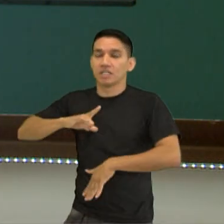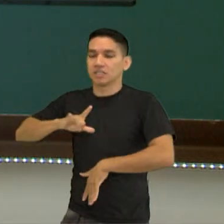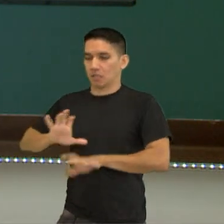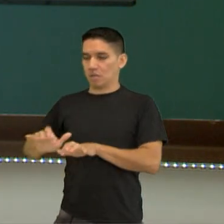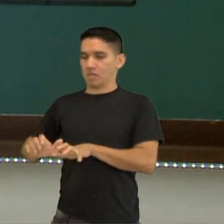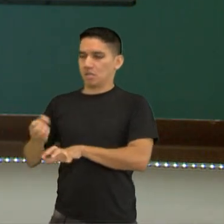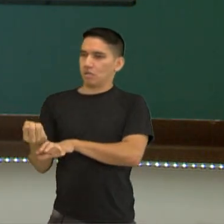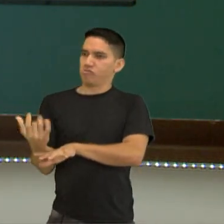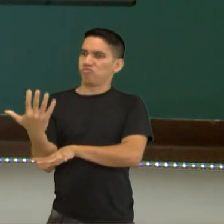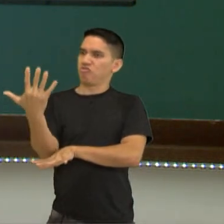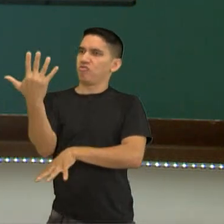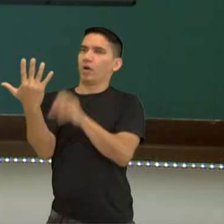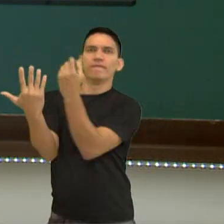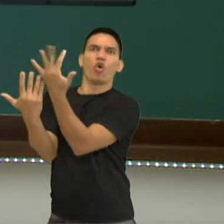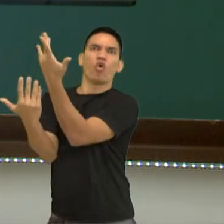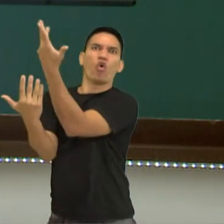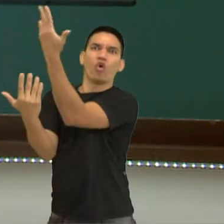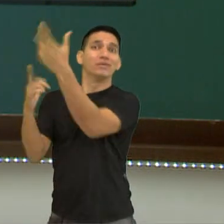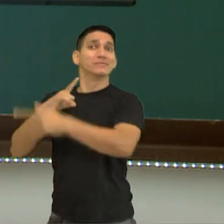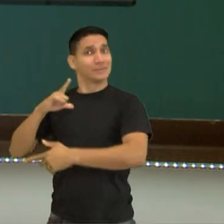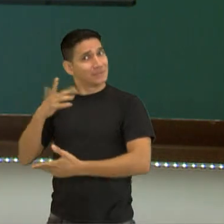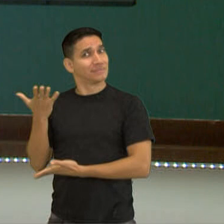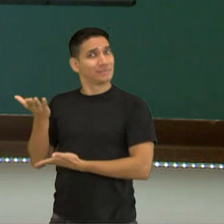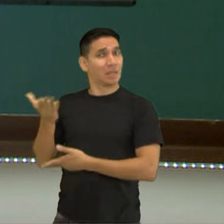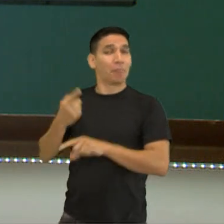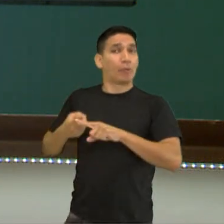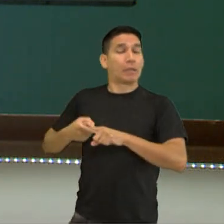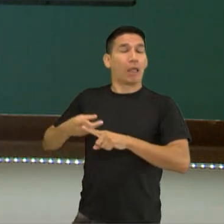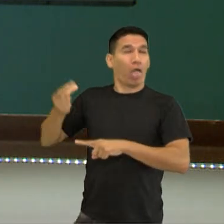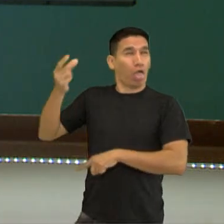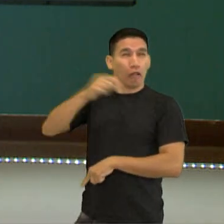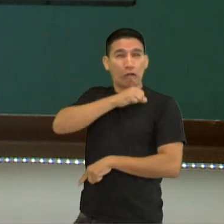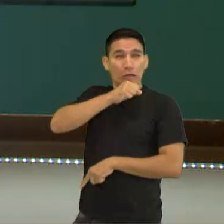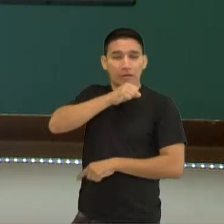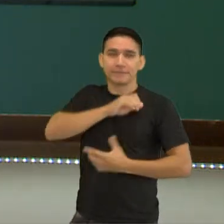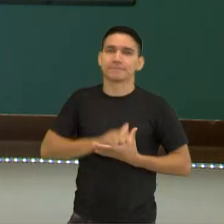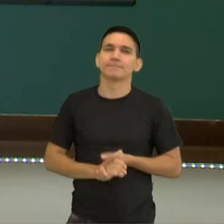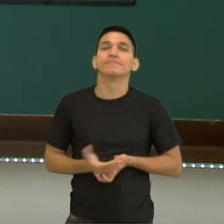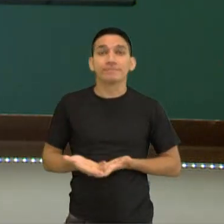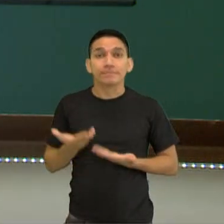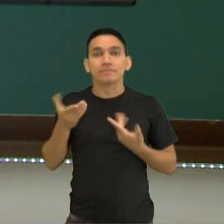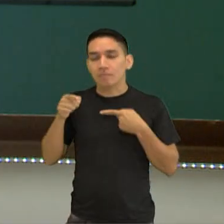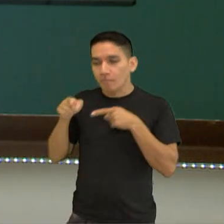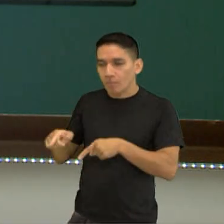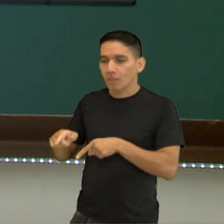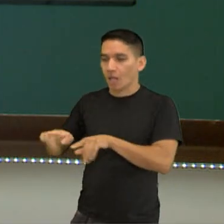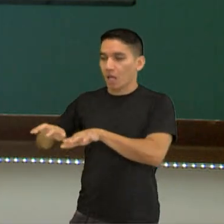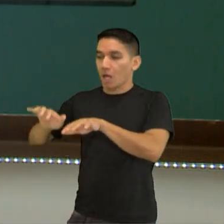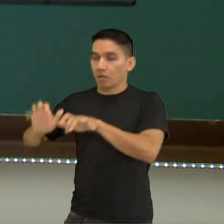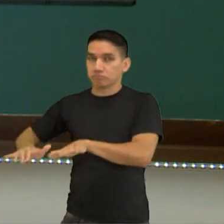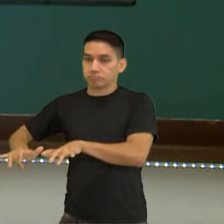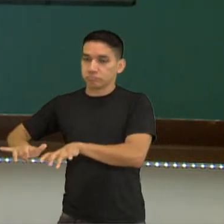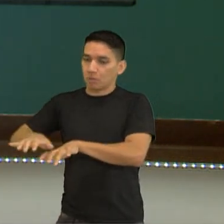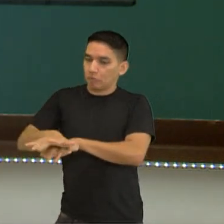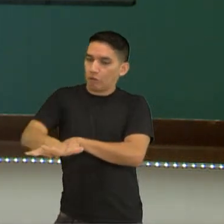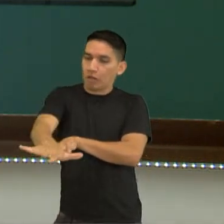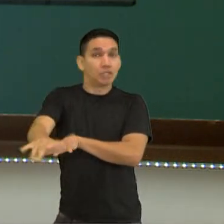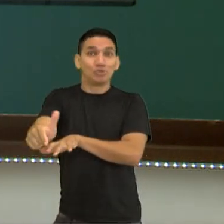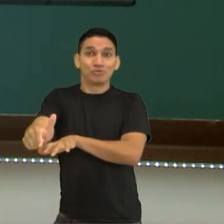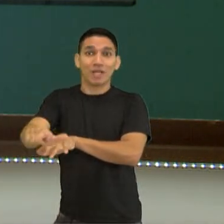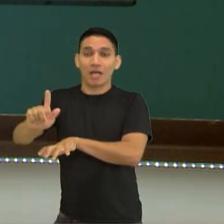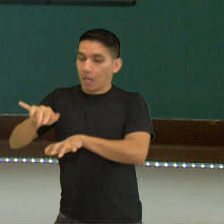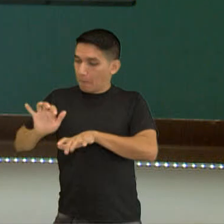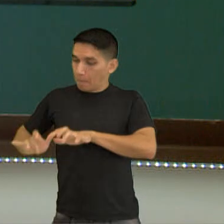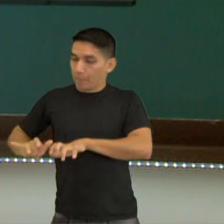né? De tanto tempo estão empoeirados. O órgão não tem cordas. Quando uma tecla é acionada, ela libera a passagem de